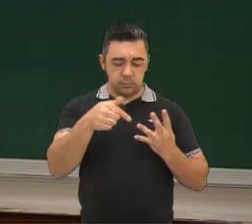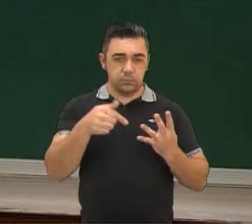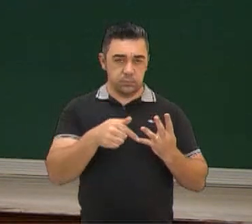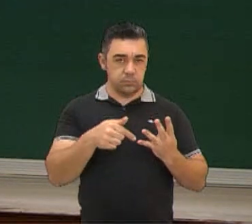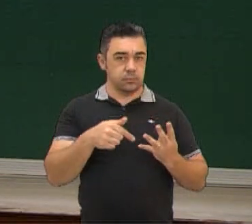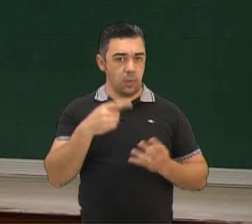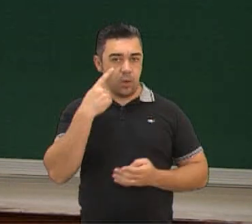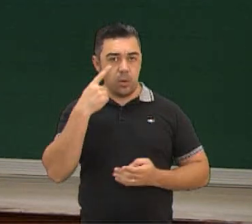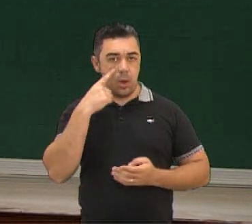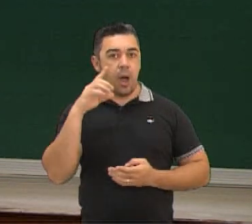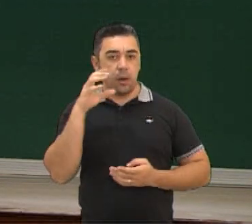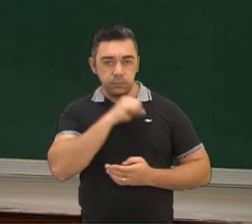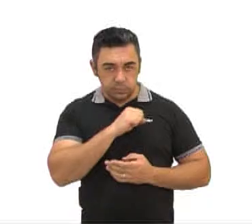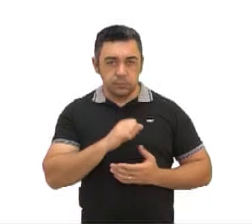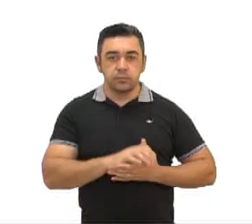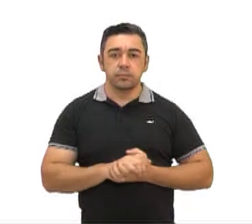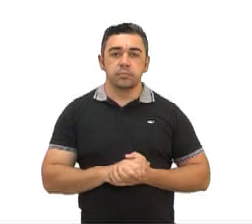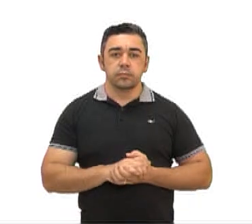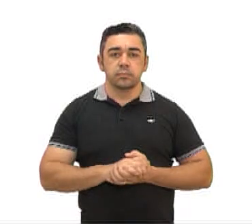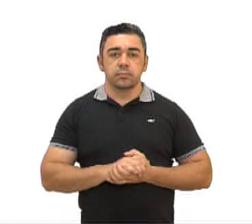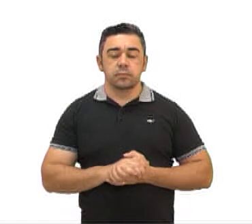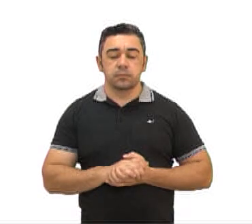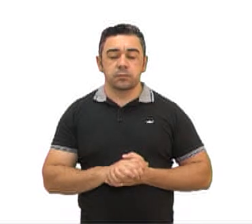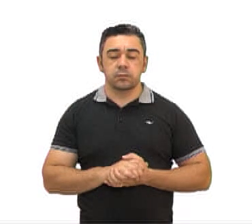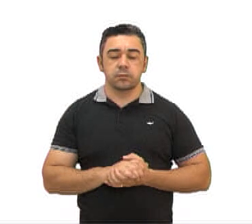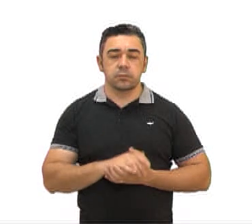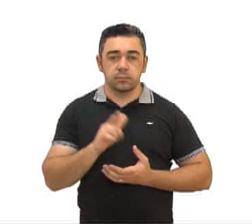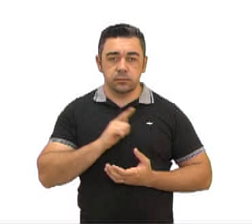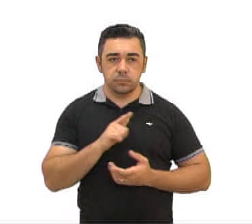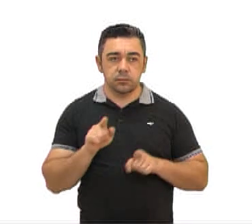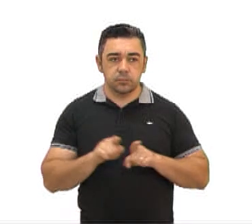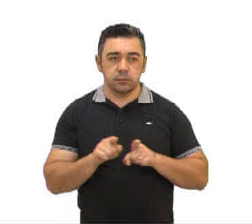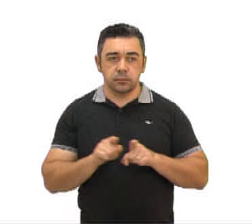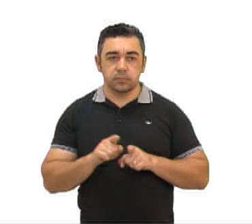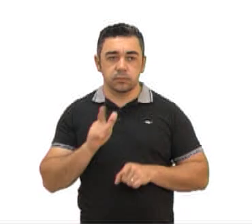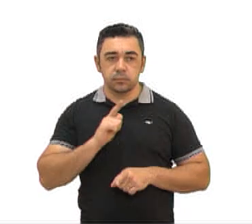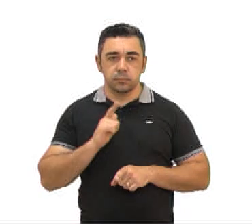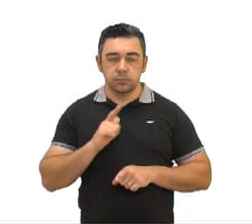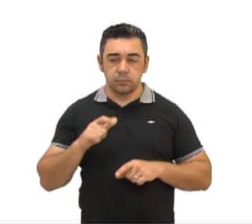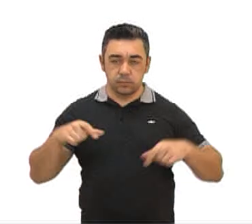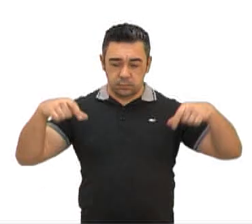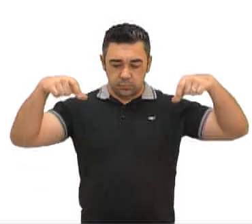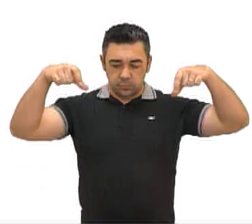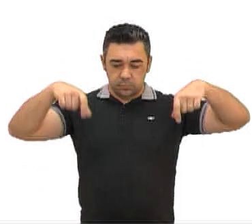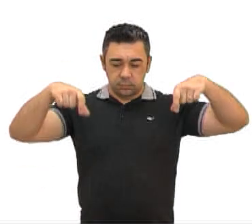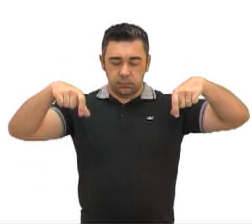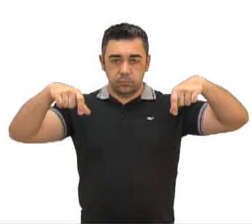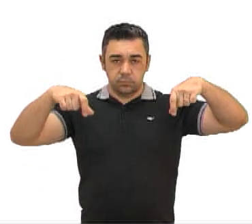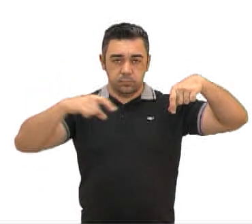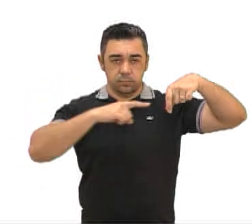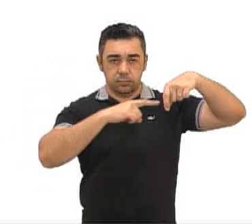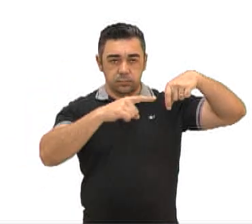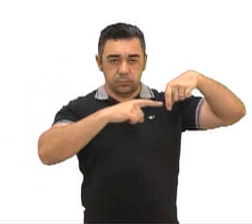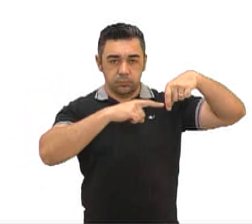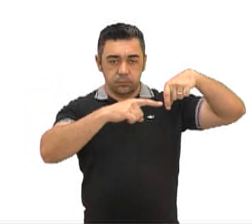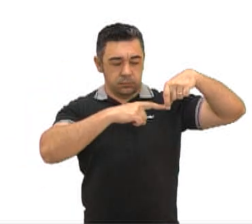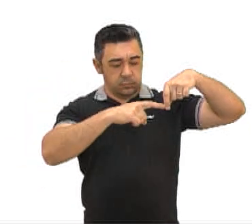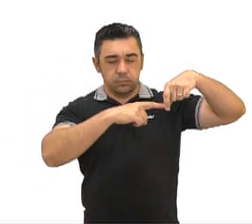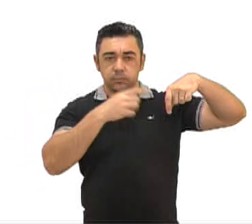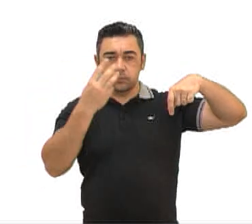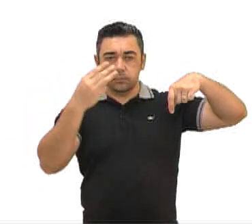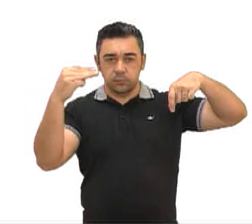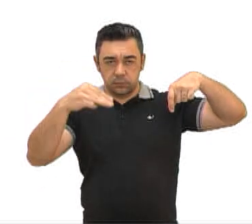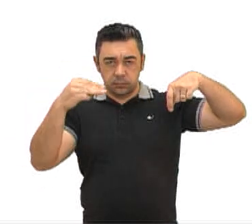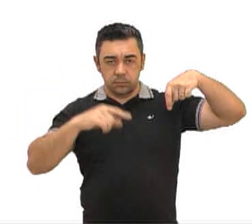minutos é uma partida bem rápida. Em cada extremidade da piscina é colocada um gol de 3 metros de largura